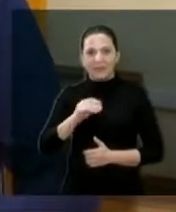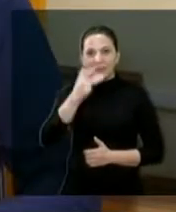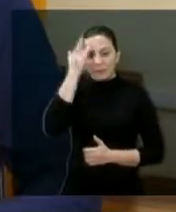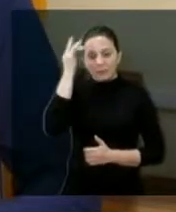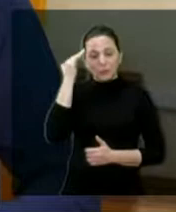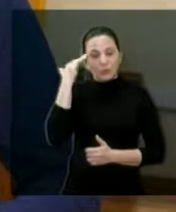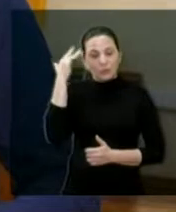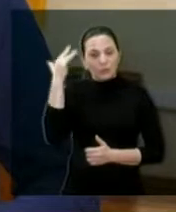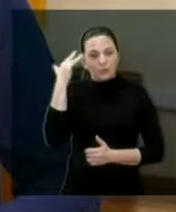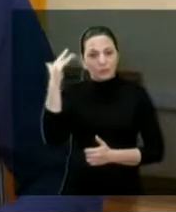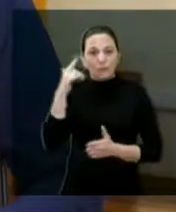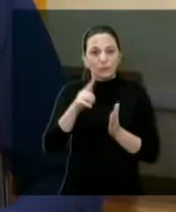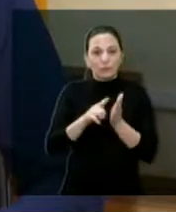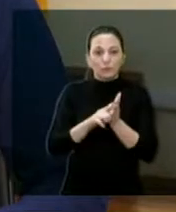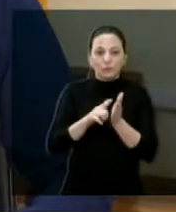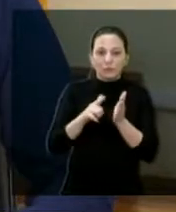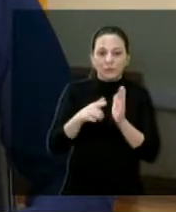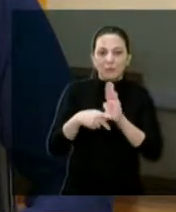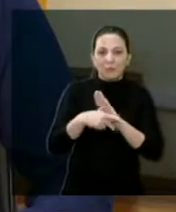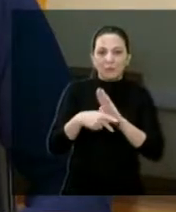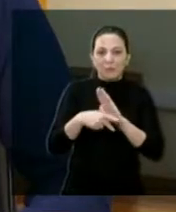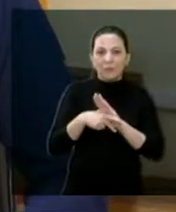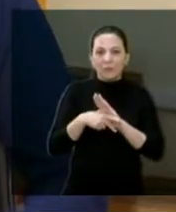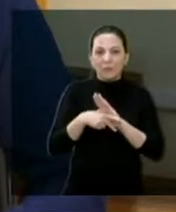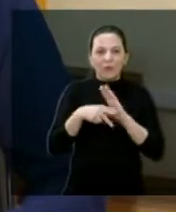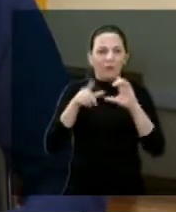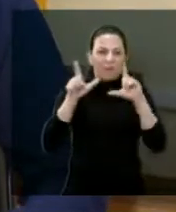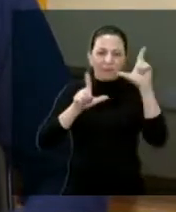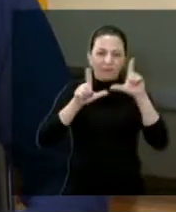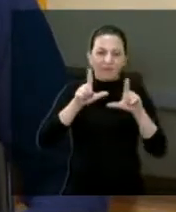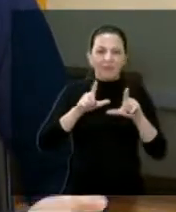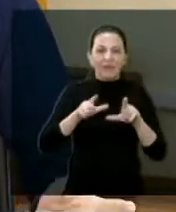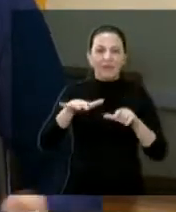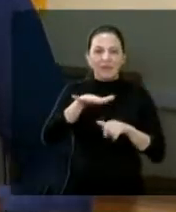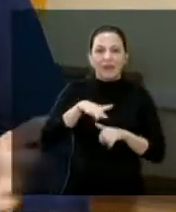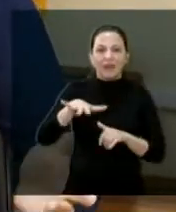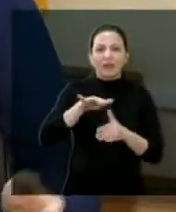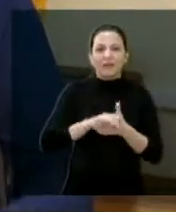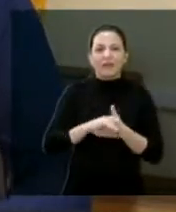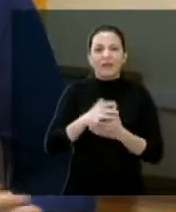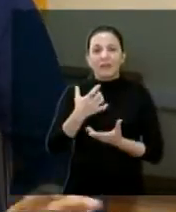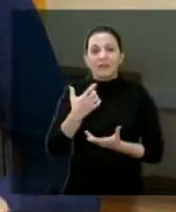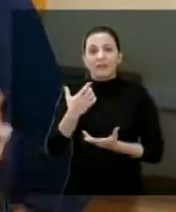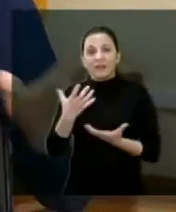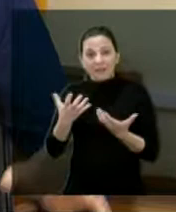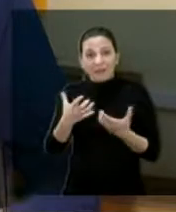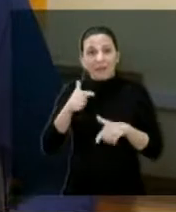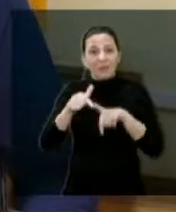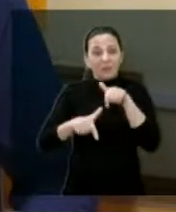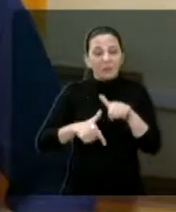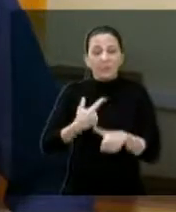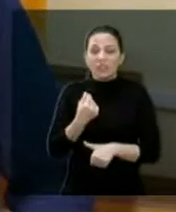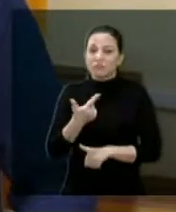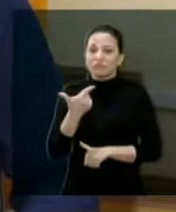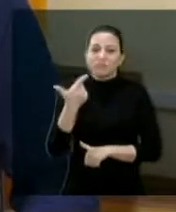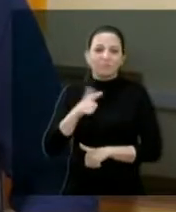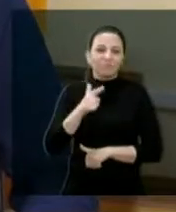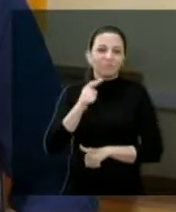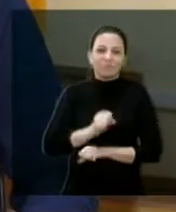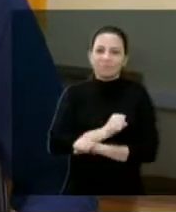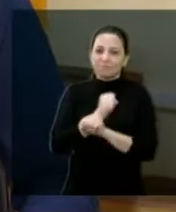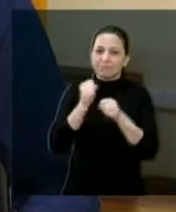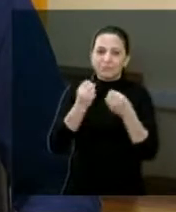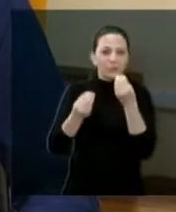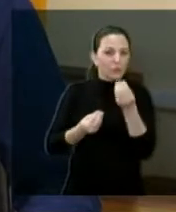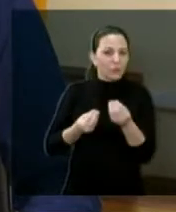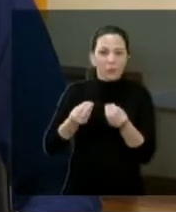em jornal. Eu levei lá, doutor, ele quer trabalhar, não tem dinheiro, não dá, não tem mais ninguém, não dá para pôr